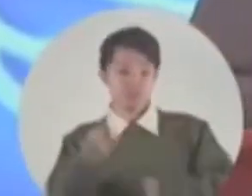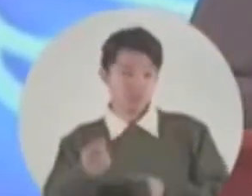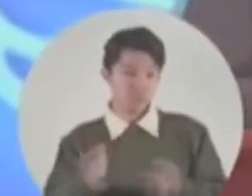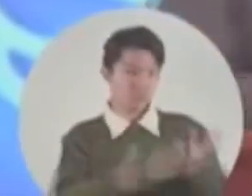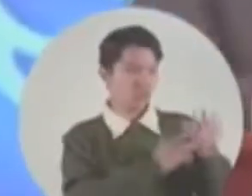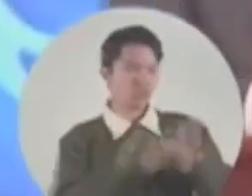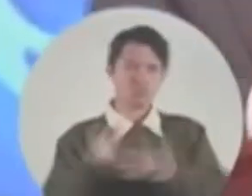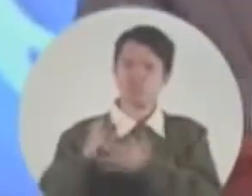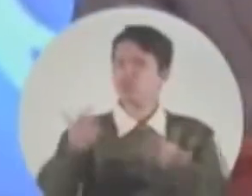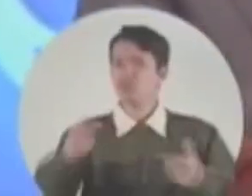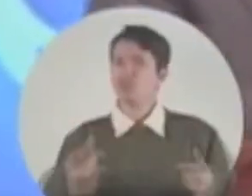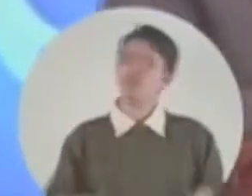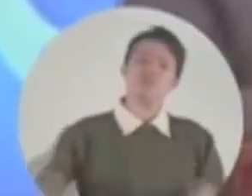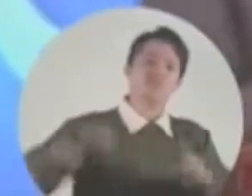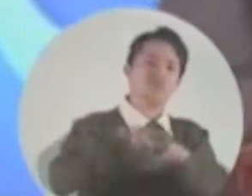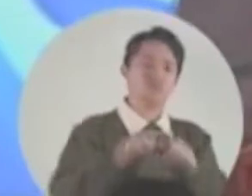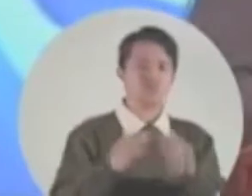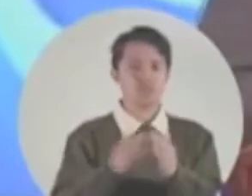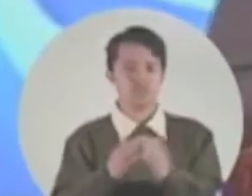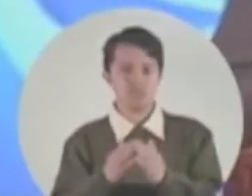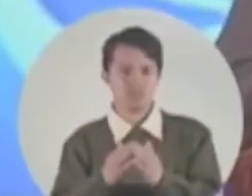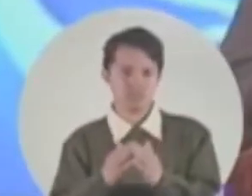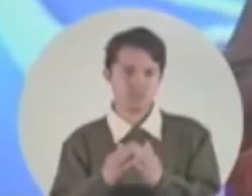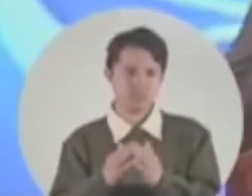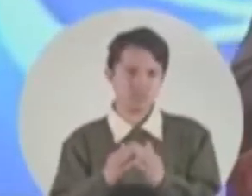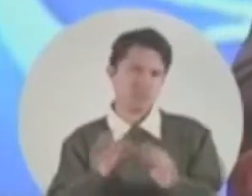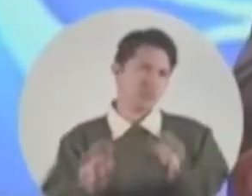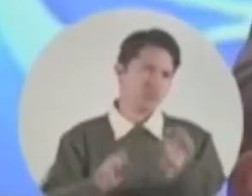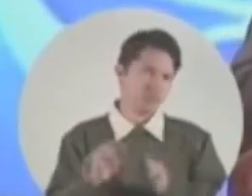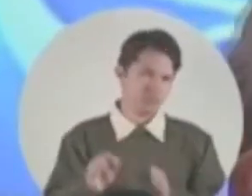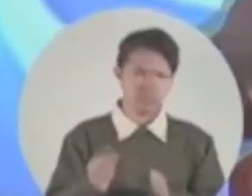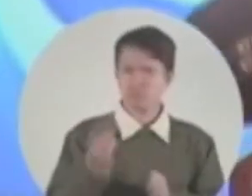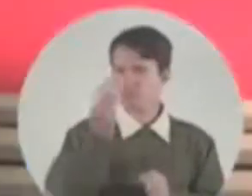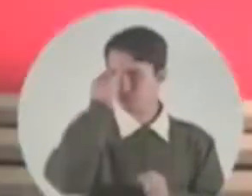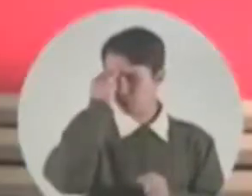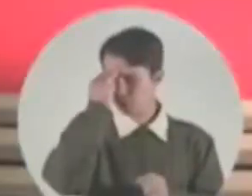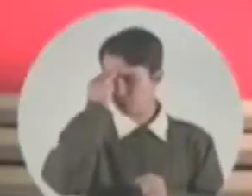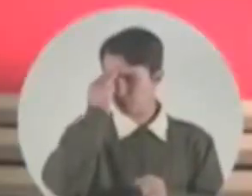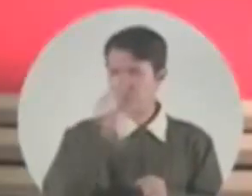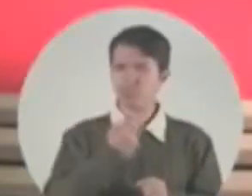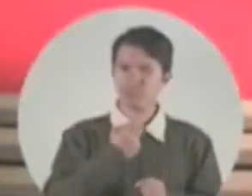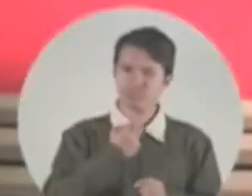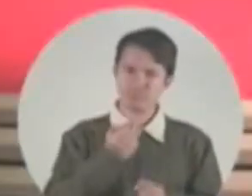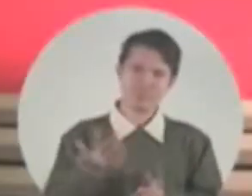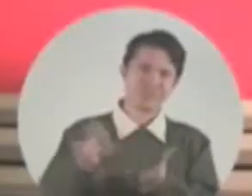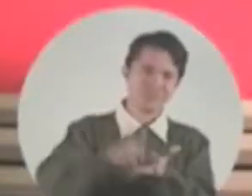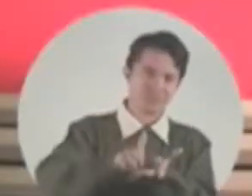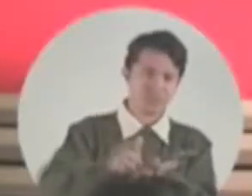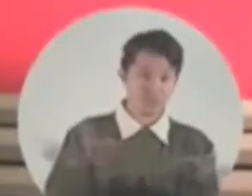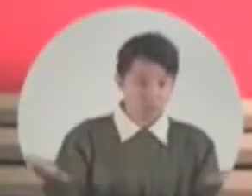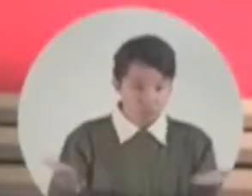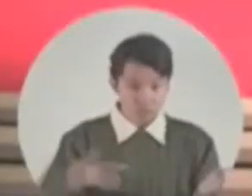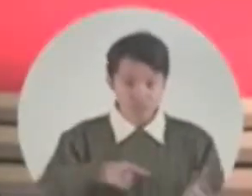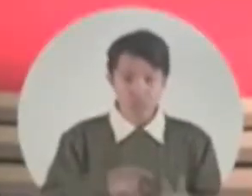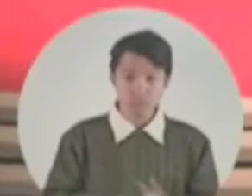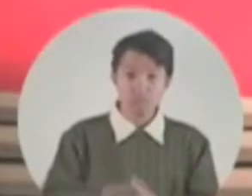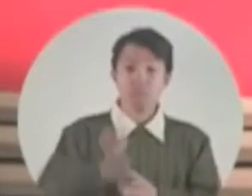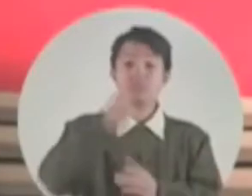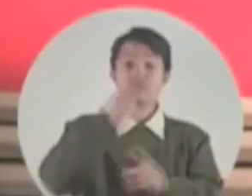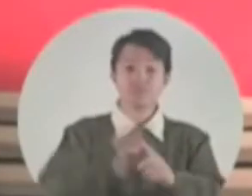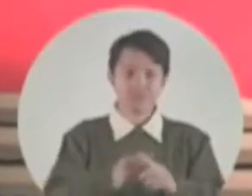na casa de Marta, Maria e Lázaro. E essa era a primeira vez que ele estava